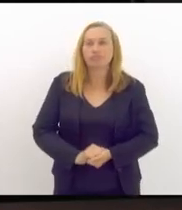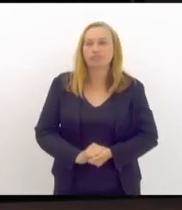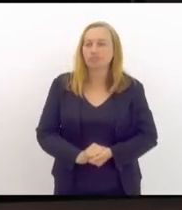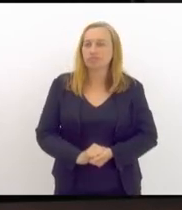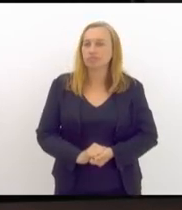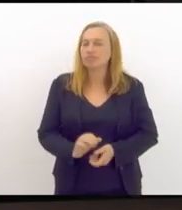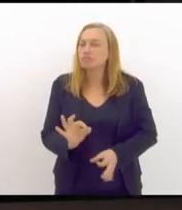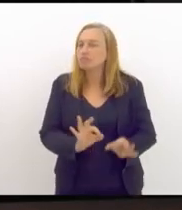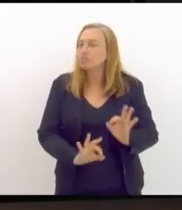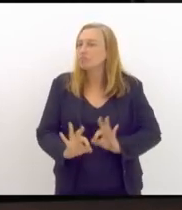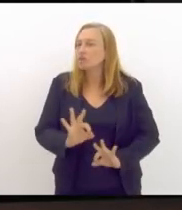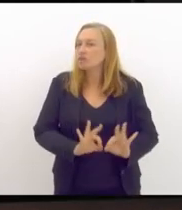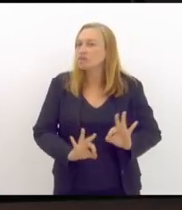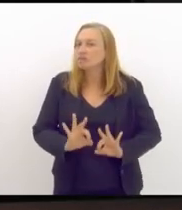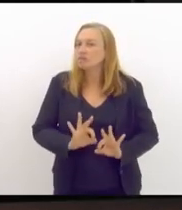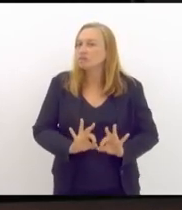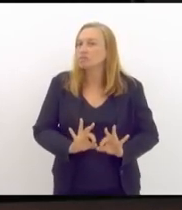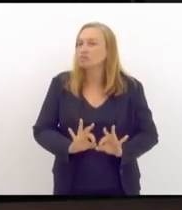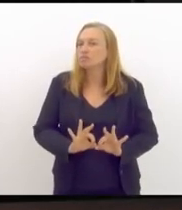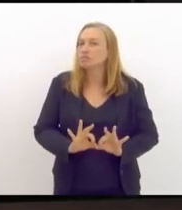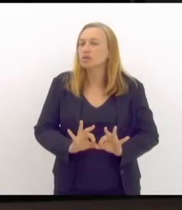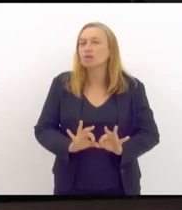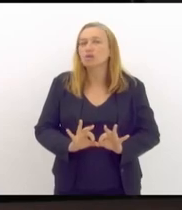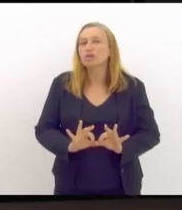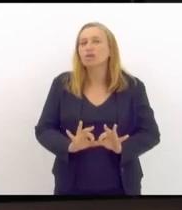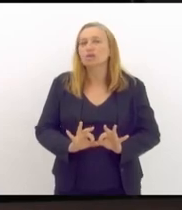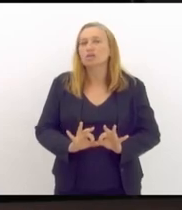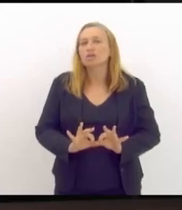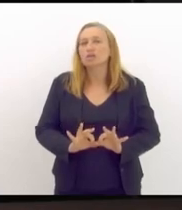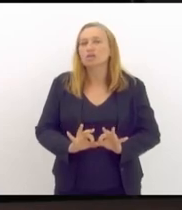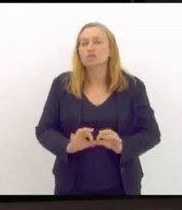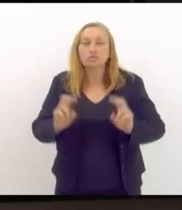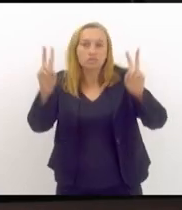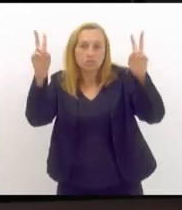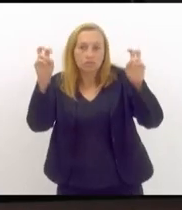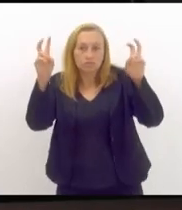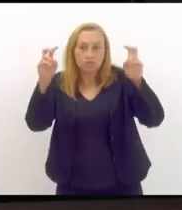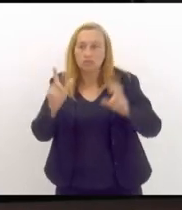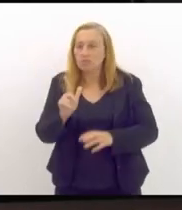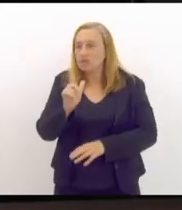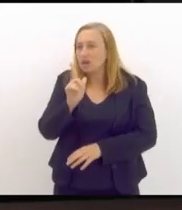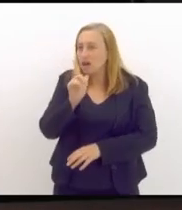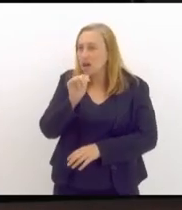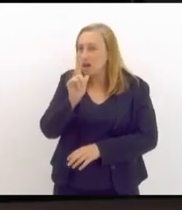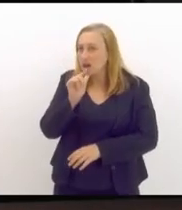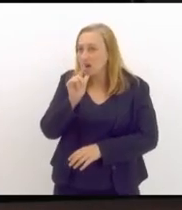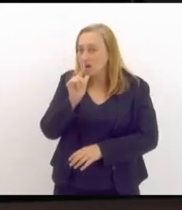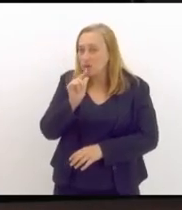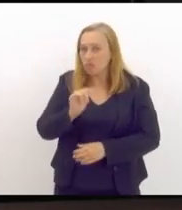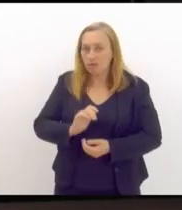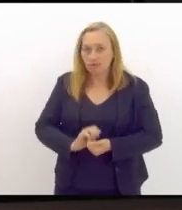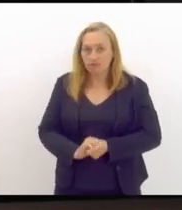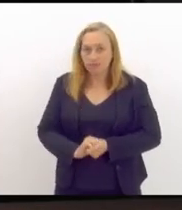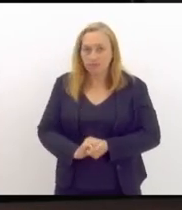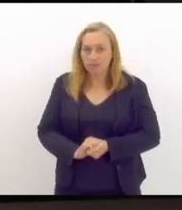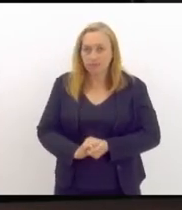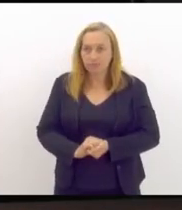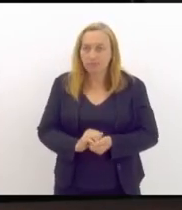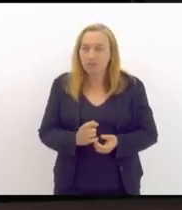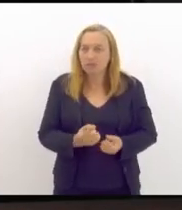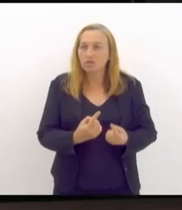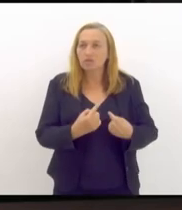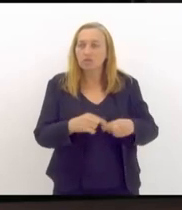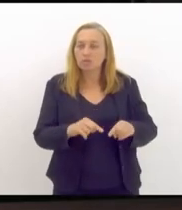um plano que tratava das águas pluviais um plano para combate